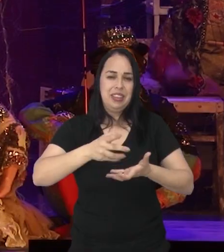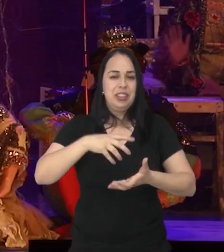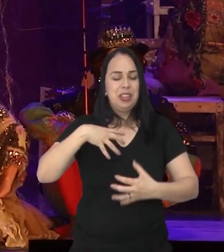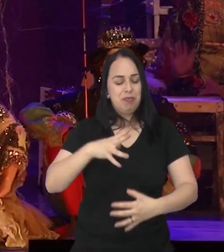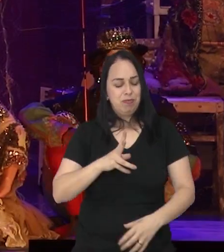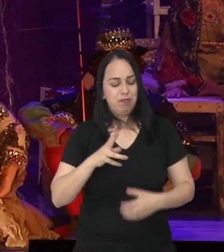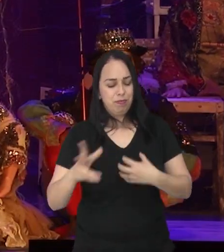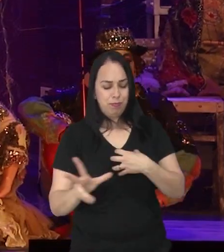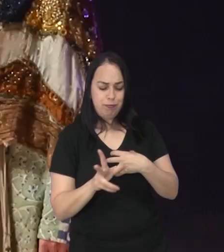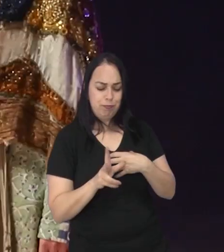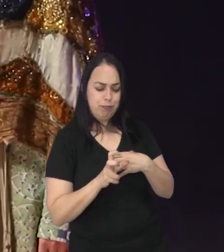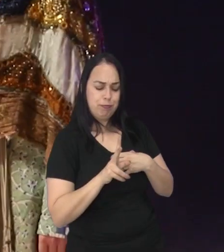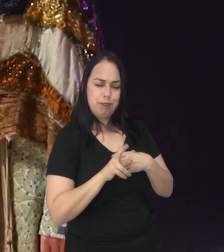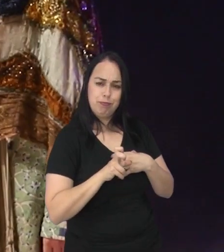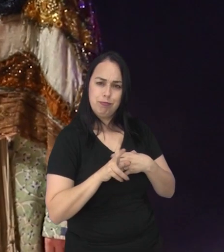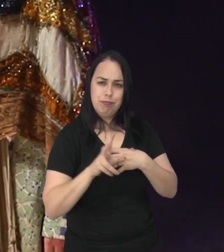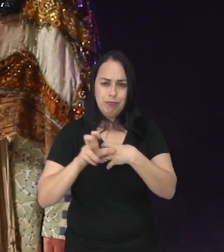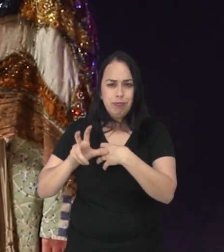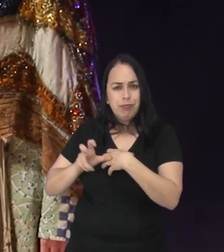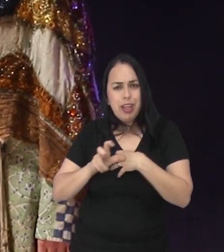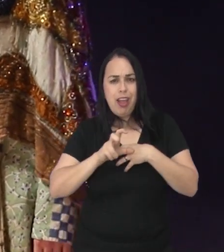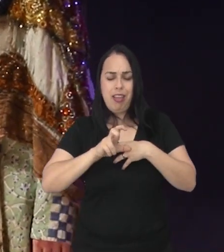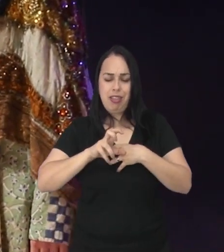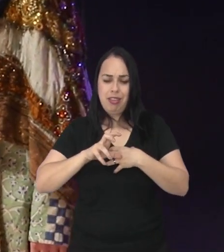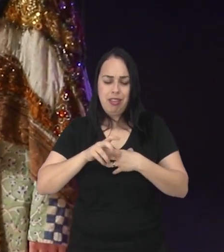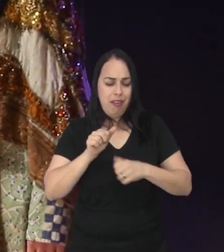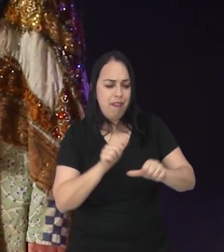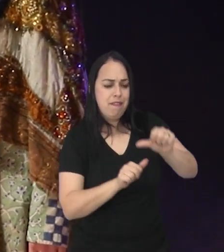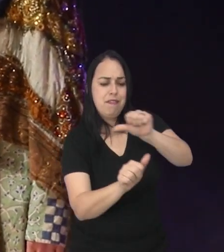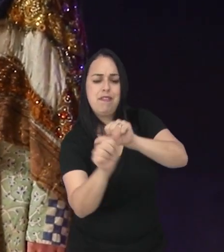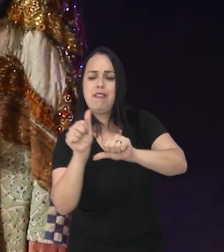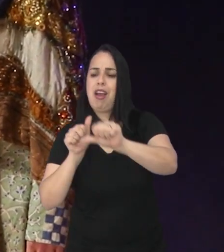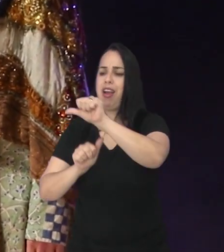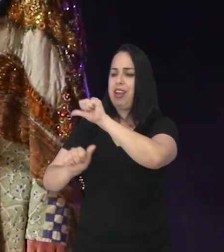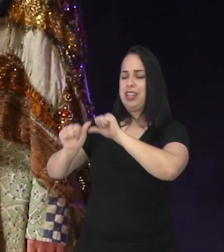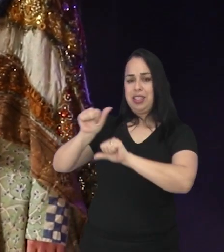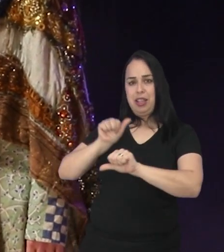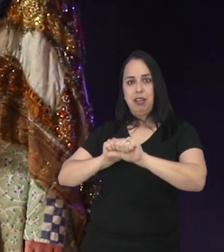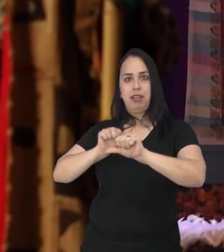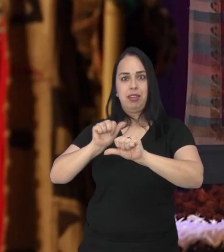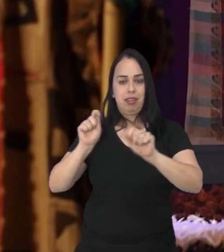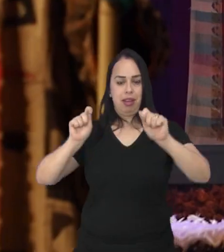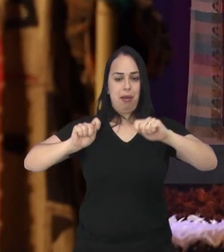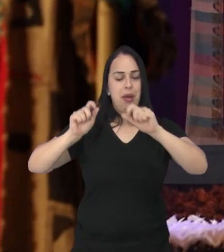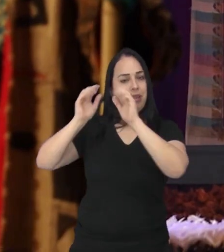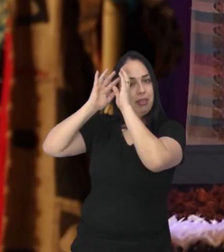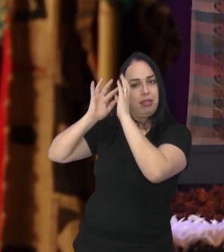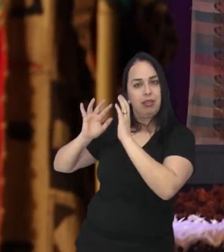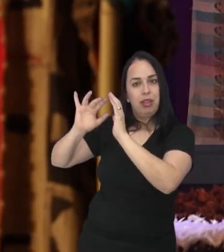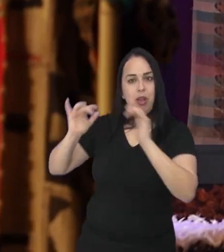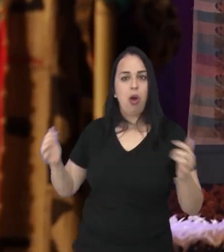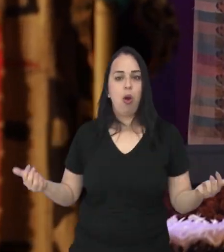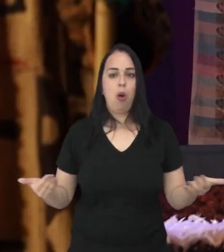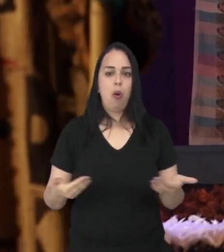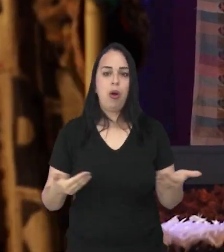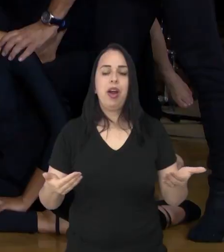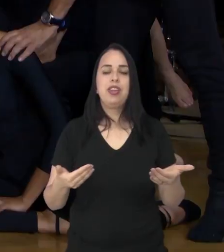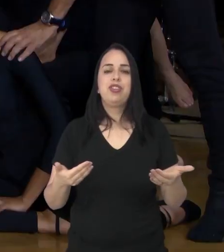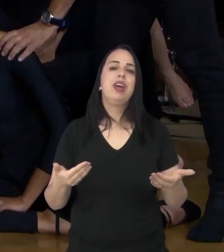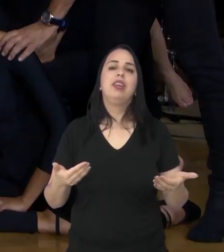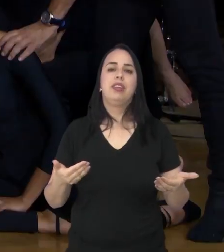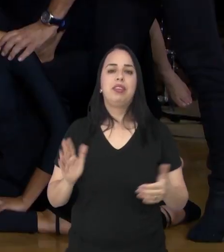nossos sentidos, transforma vidas, desperta paixões e provoca reflexões. Hoje é a arte